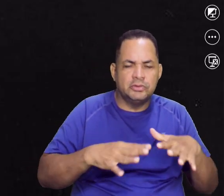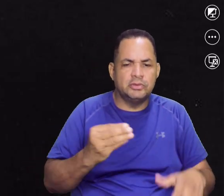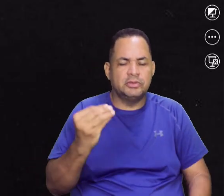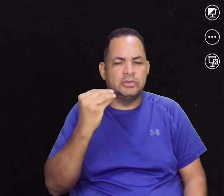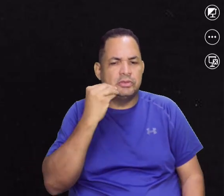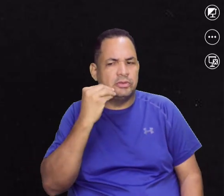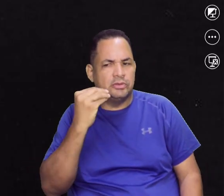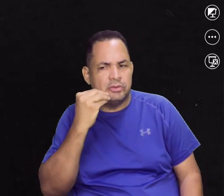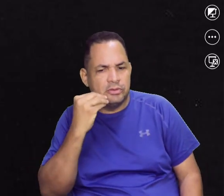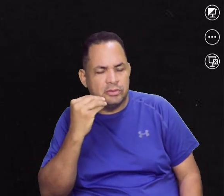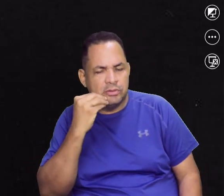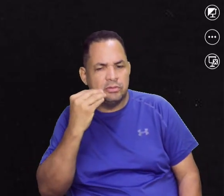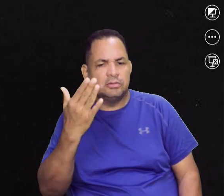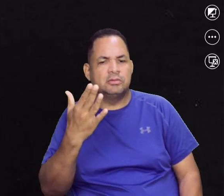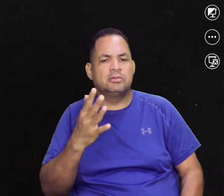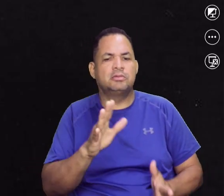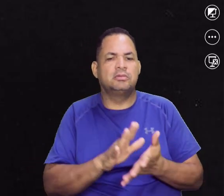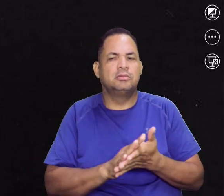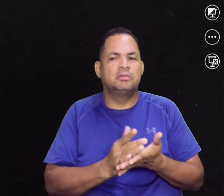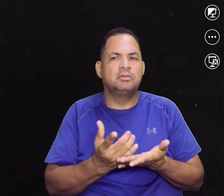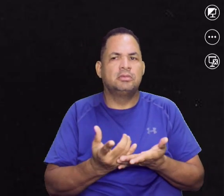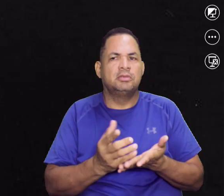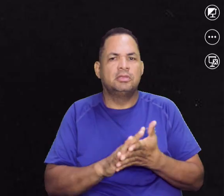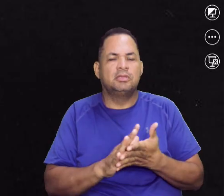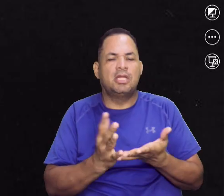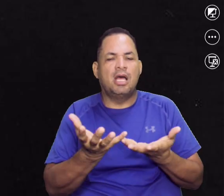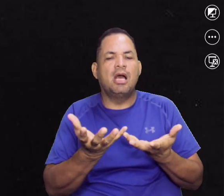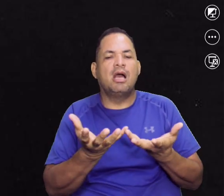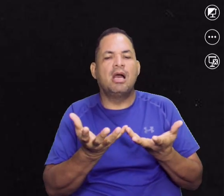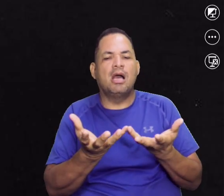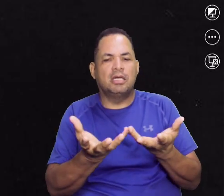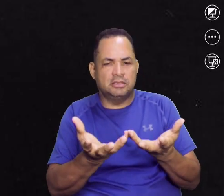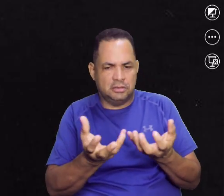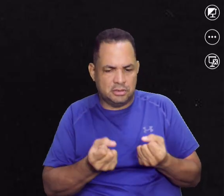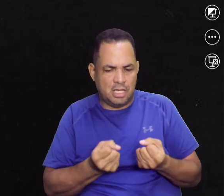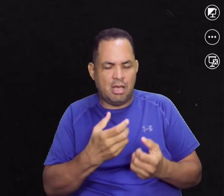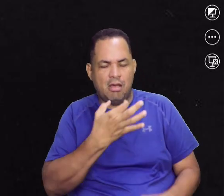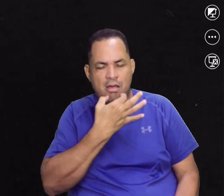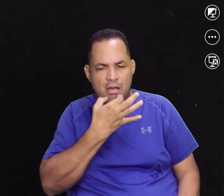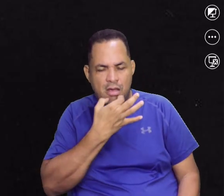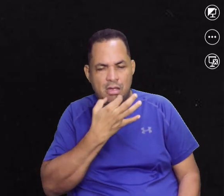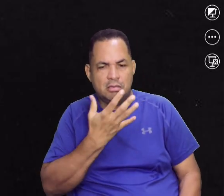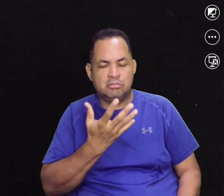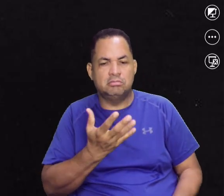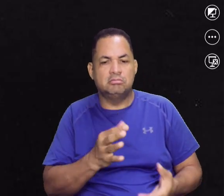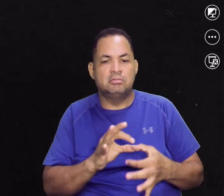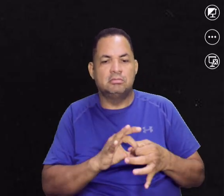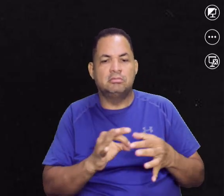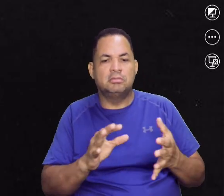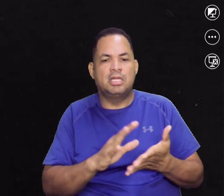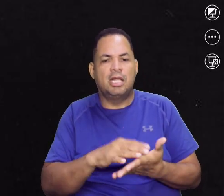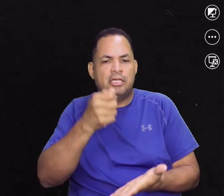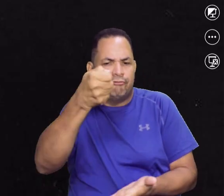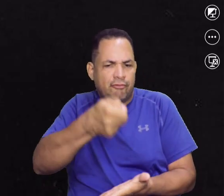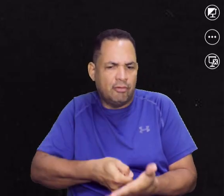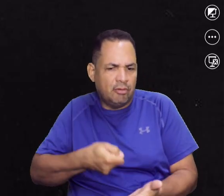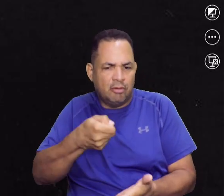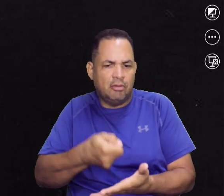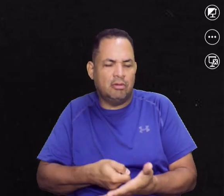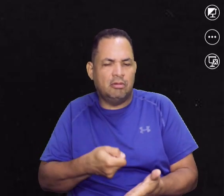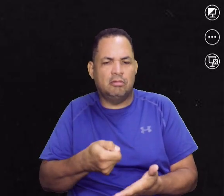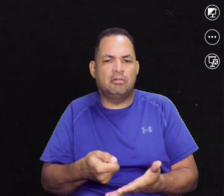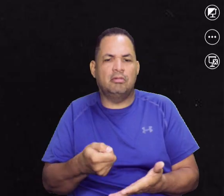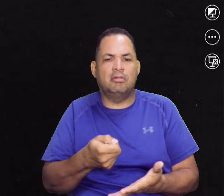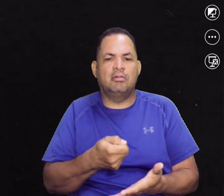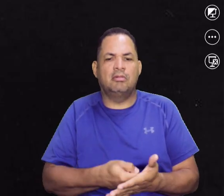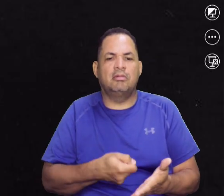tentar chamar a atenção da Inglaterra e assim a Inglaterra dar a liberdade. Então, ele vai defender o quê? O